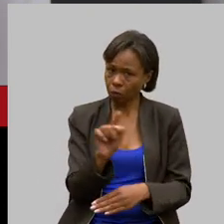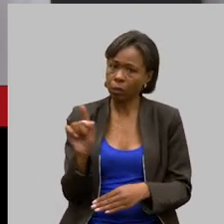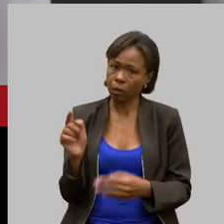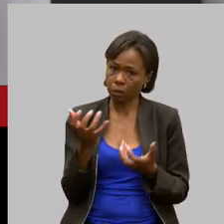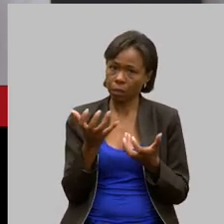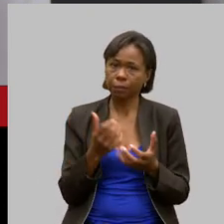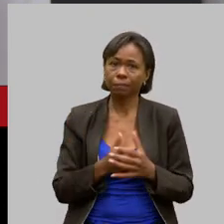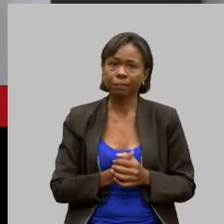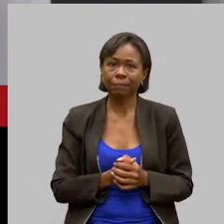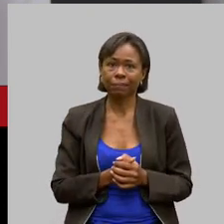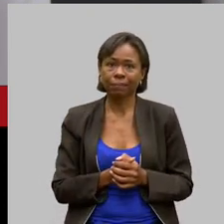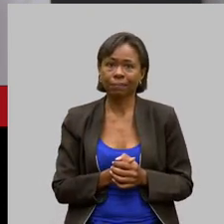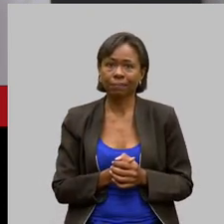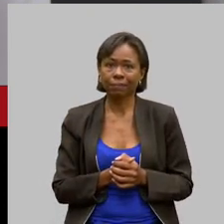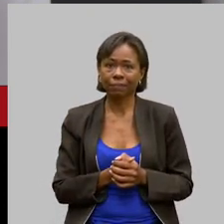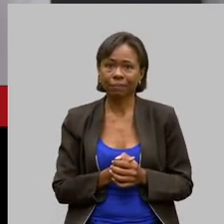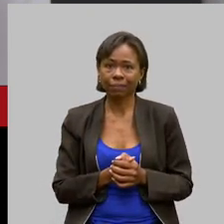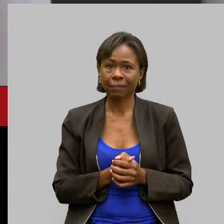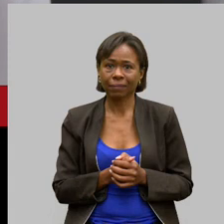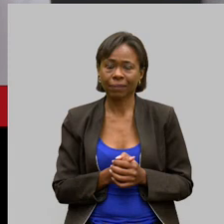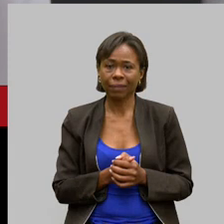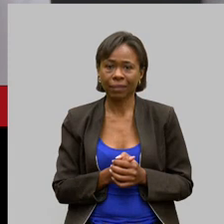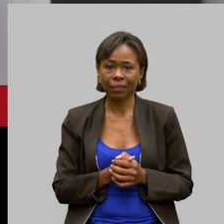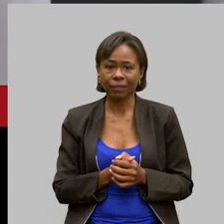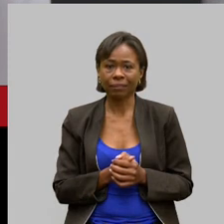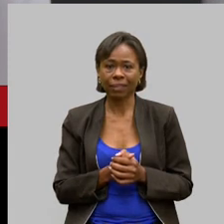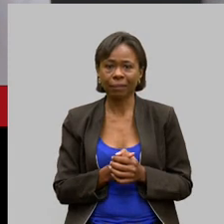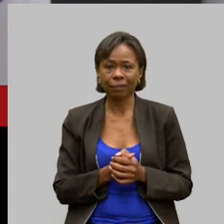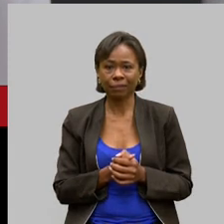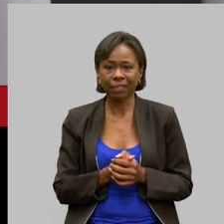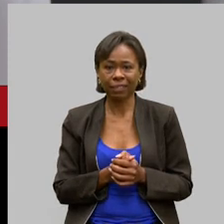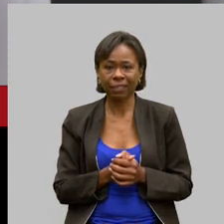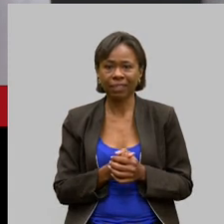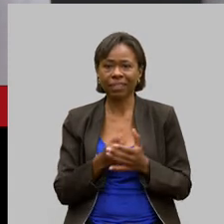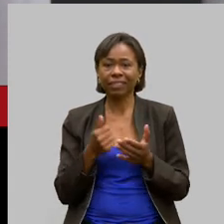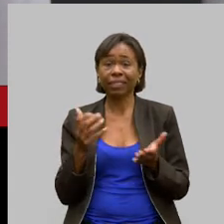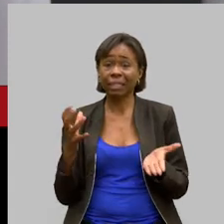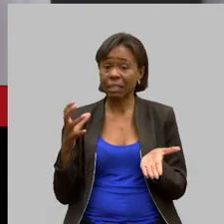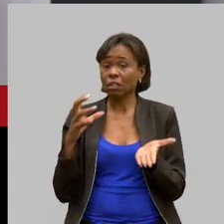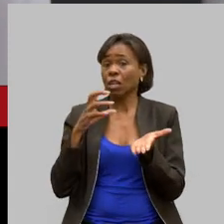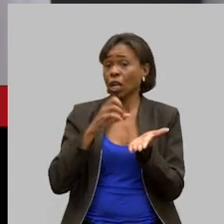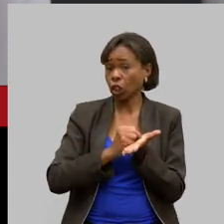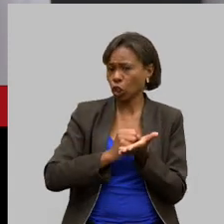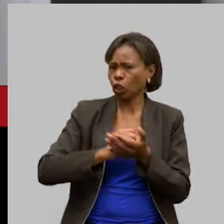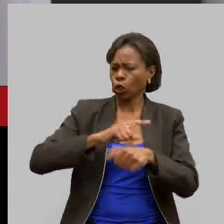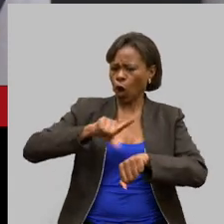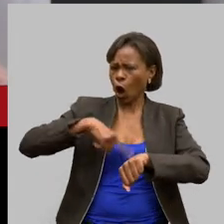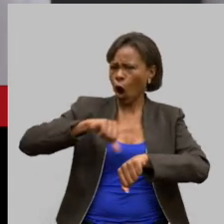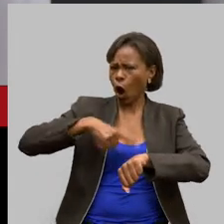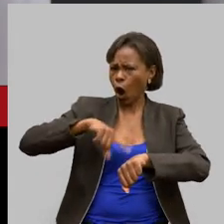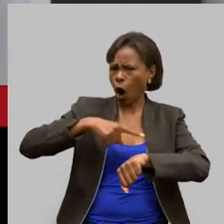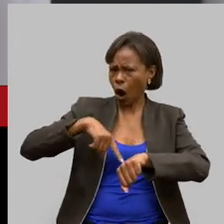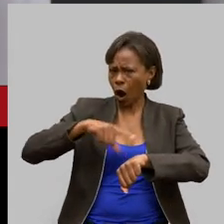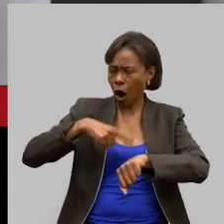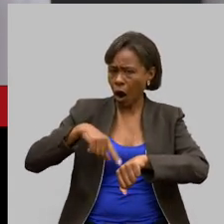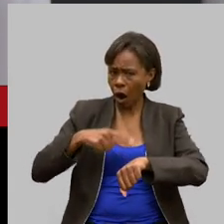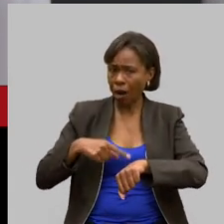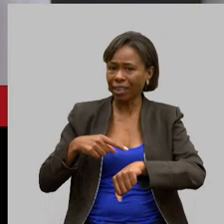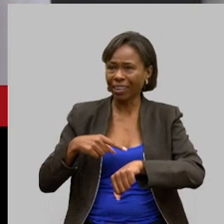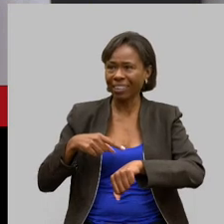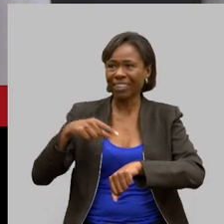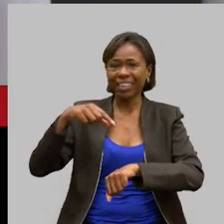registro de 13.700 horas a d eh Maria